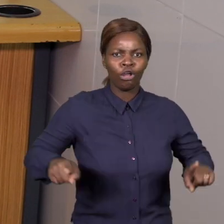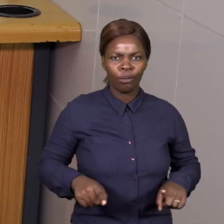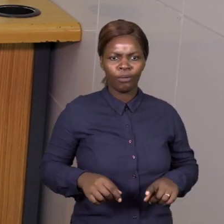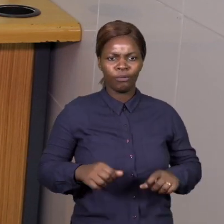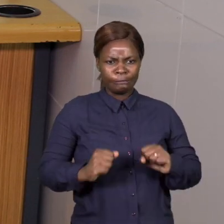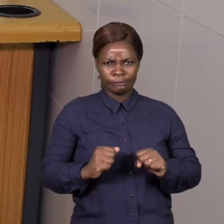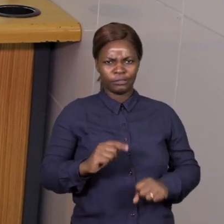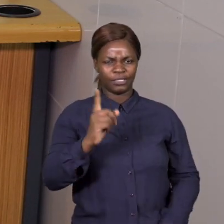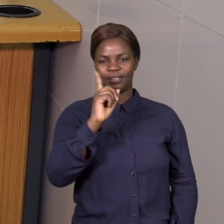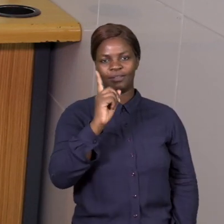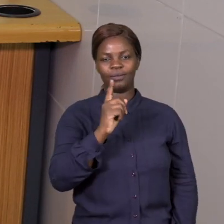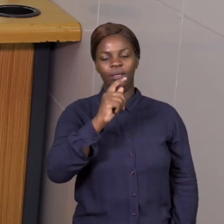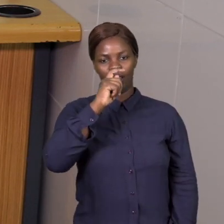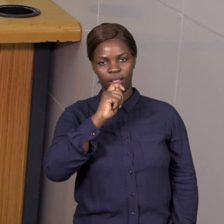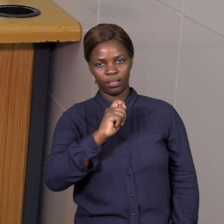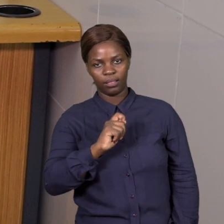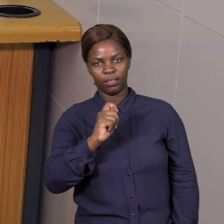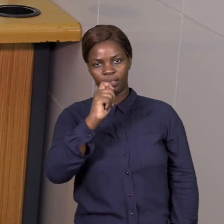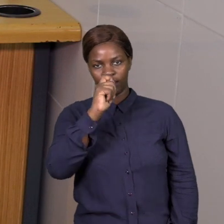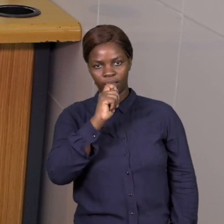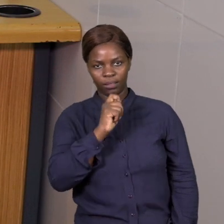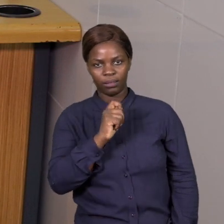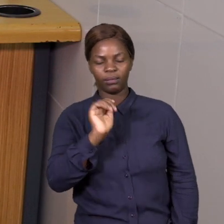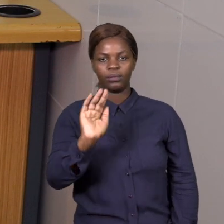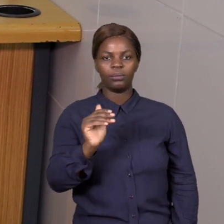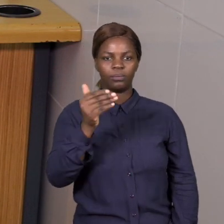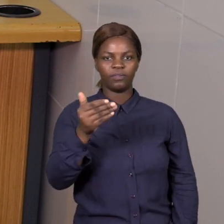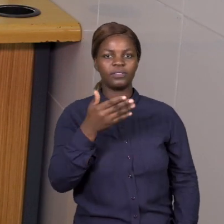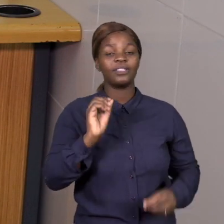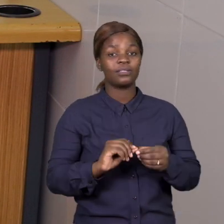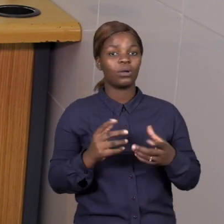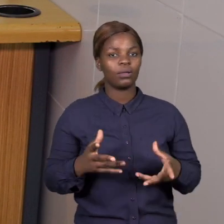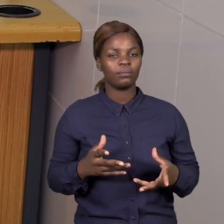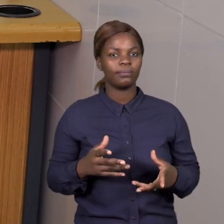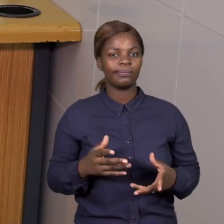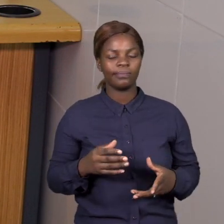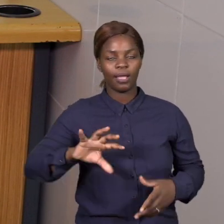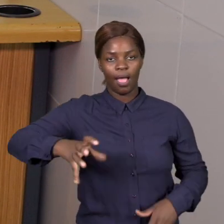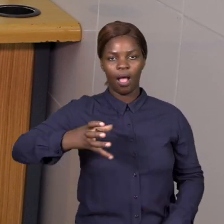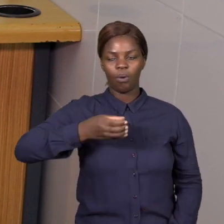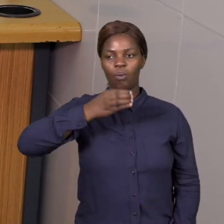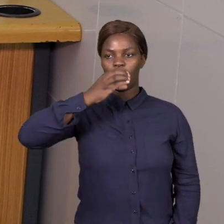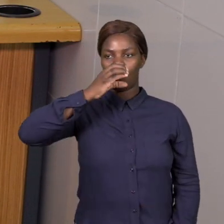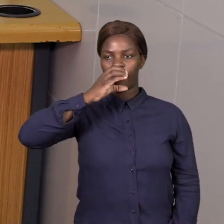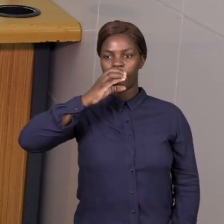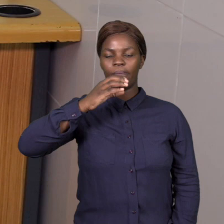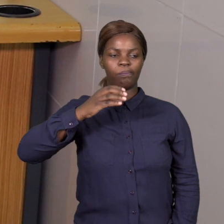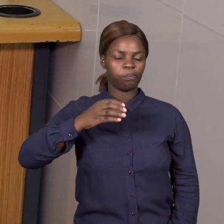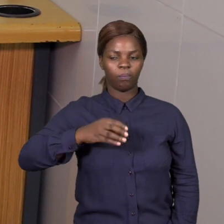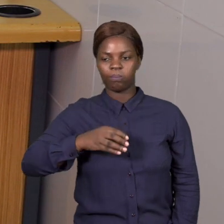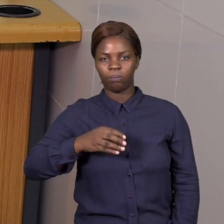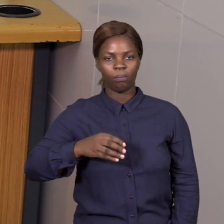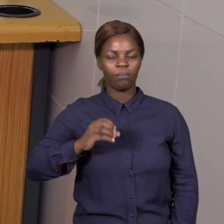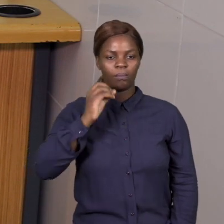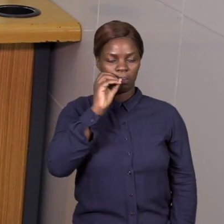prontos. Já terminamos. Vamos fazer o bochecho com água limpa. Vamos lavar a escova, vamos sacudir